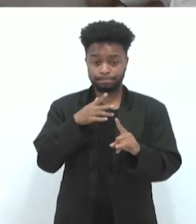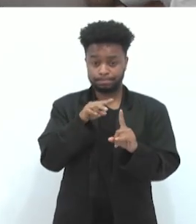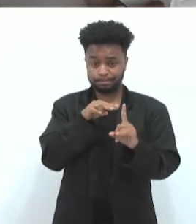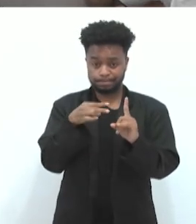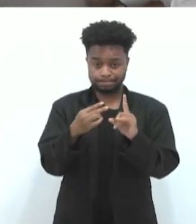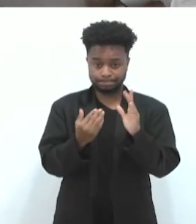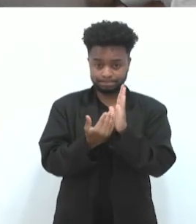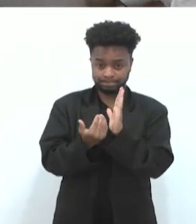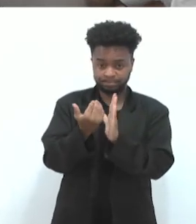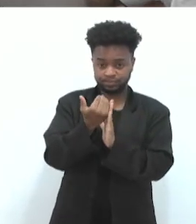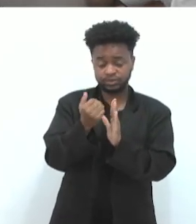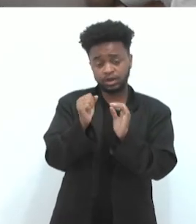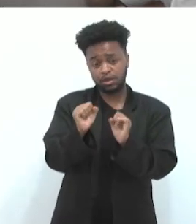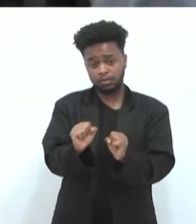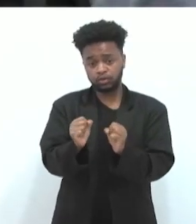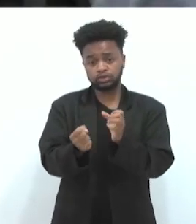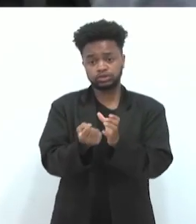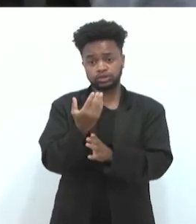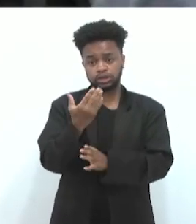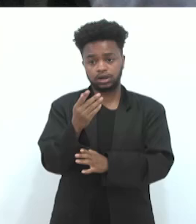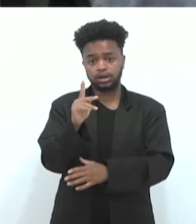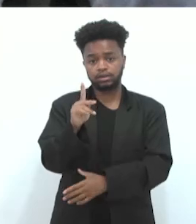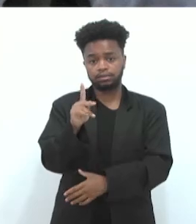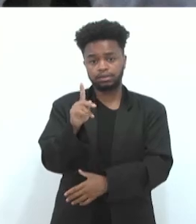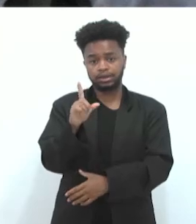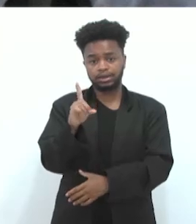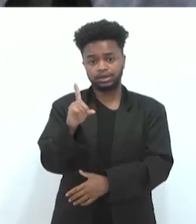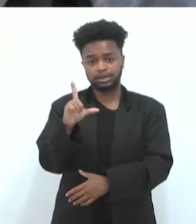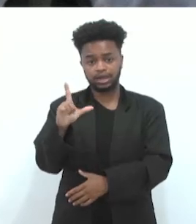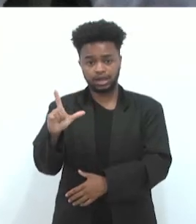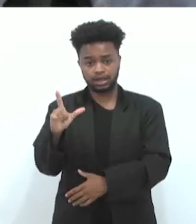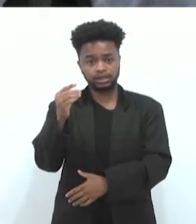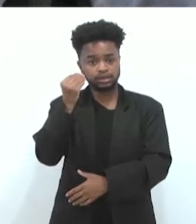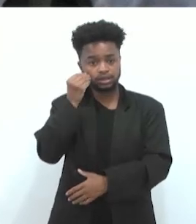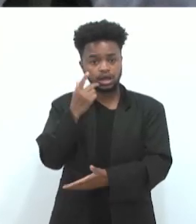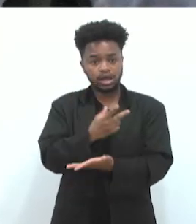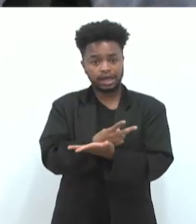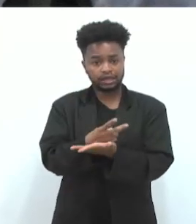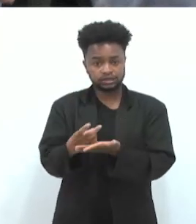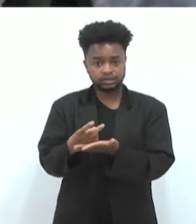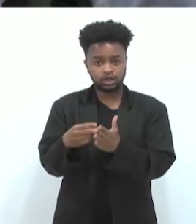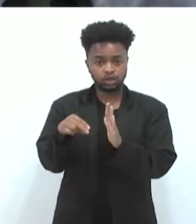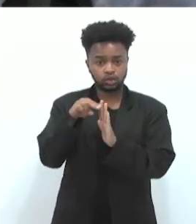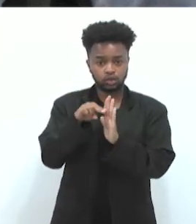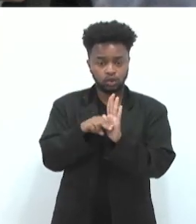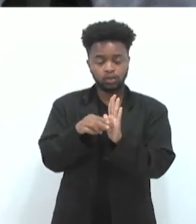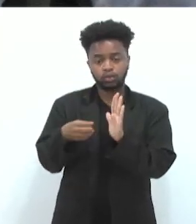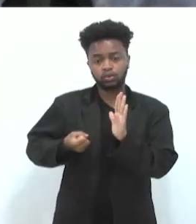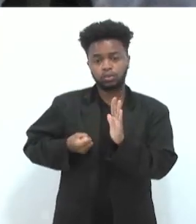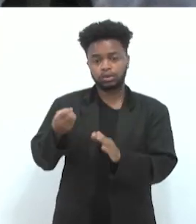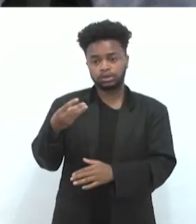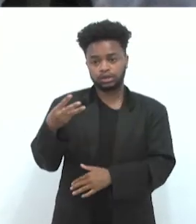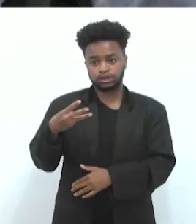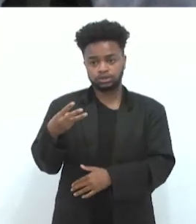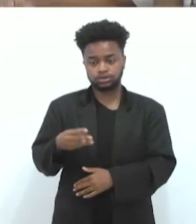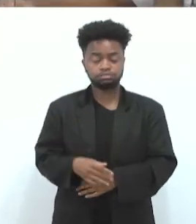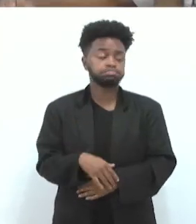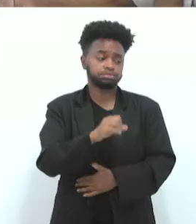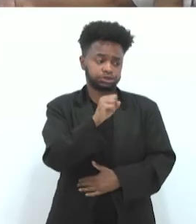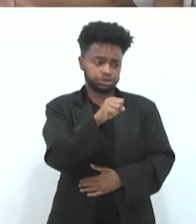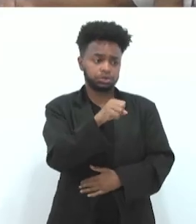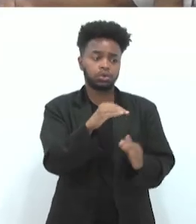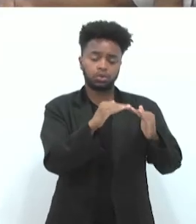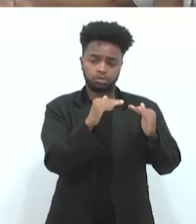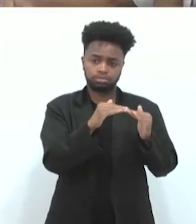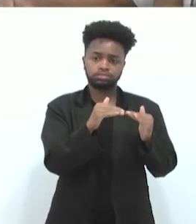gente poderia fazer um PDL, inclusive, para caçar o normativo número 3 deles. Perfeito. Aí sim. Entendi.